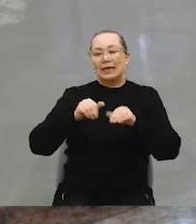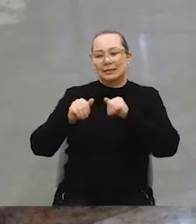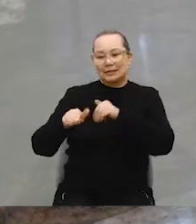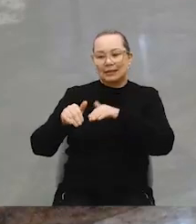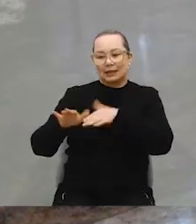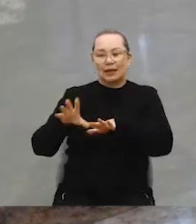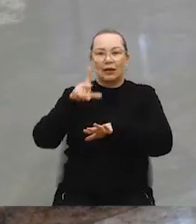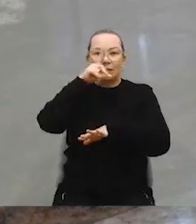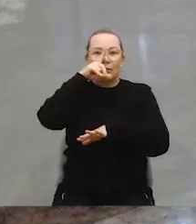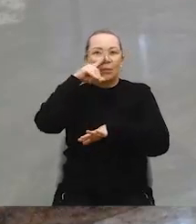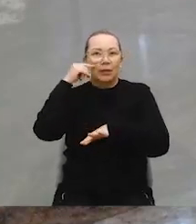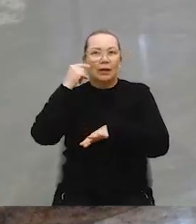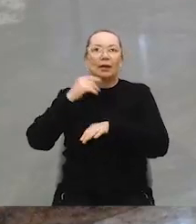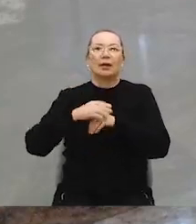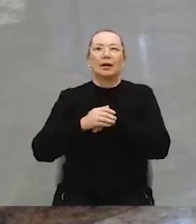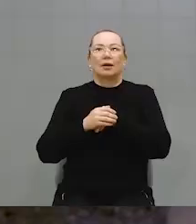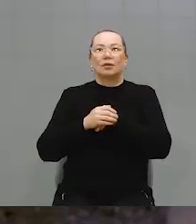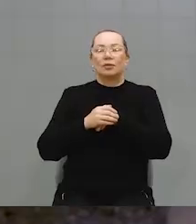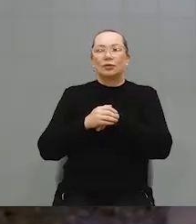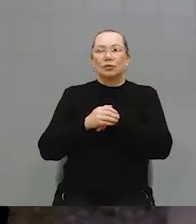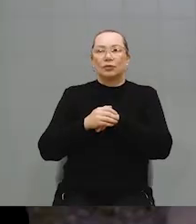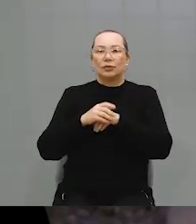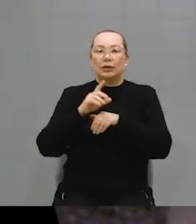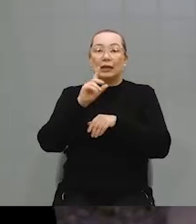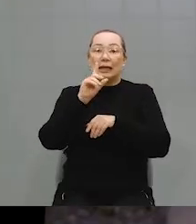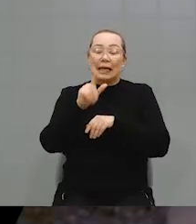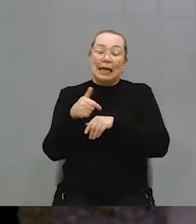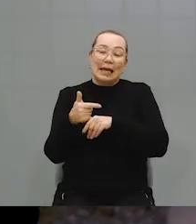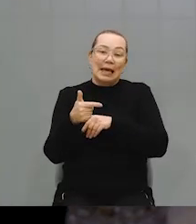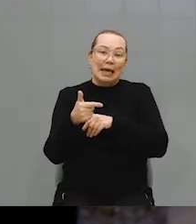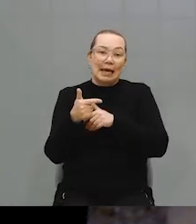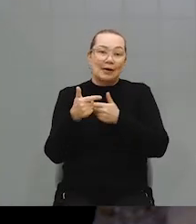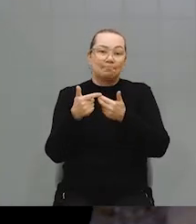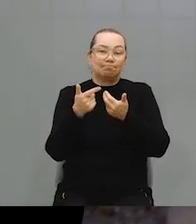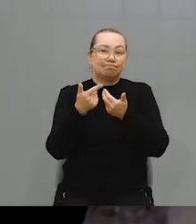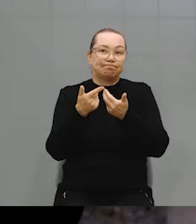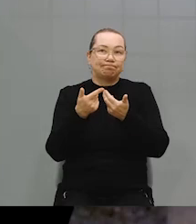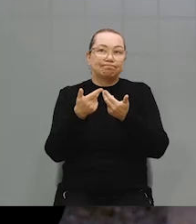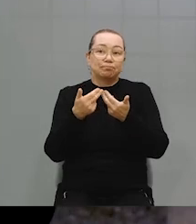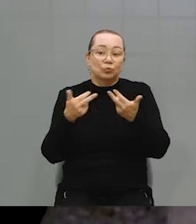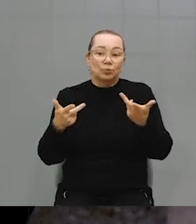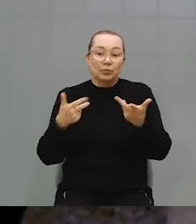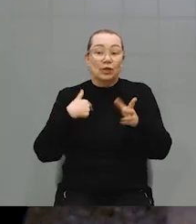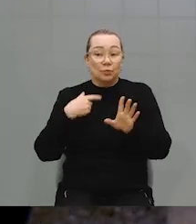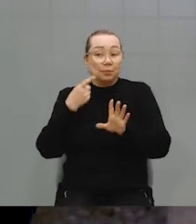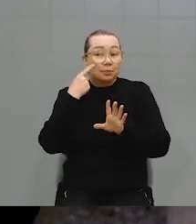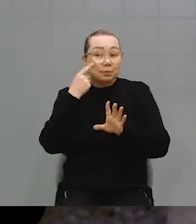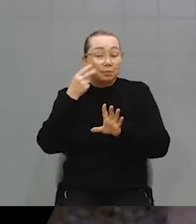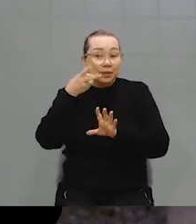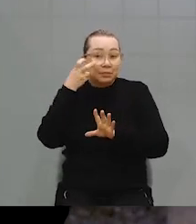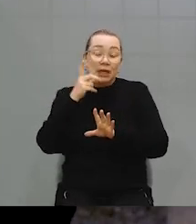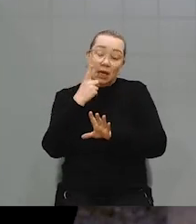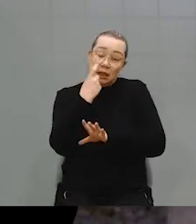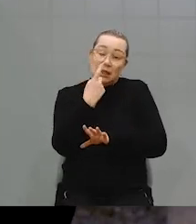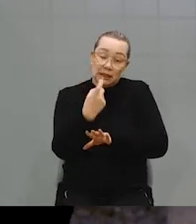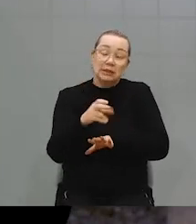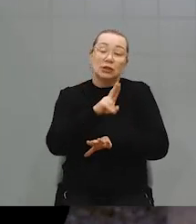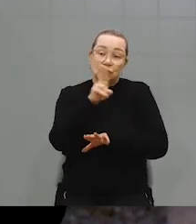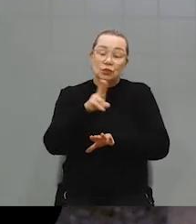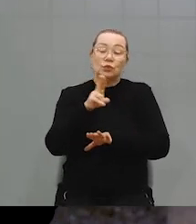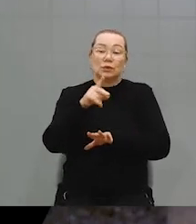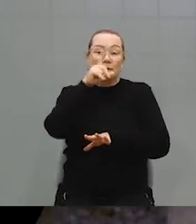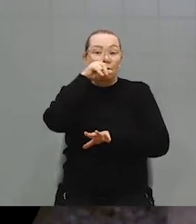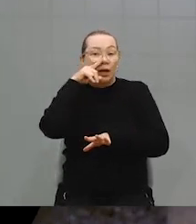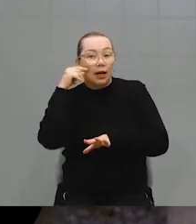E a gente coloca outras cores. É uma ocasião que a gente viu que era interessante mesmo usar esse amarelo e